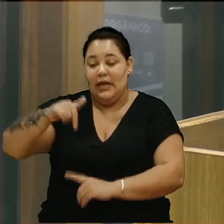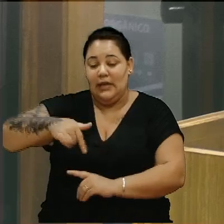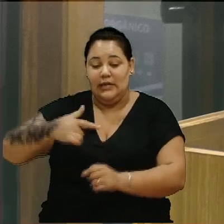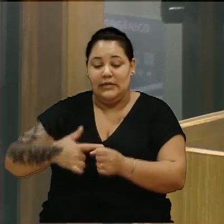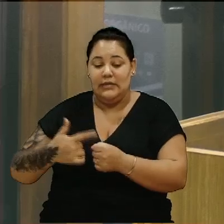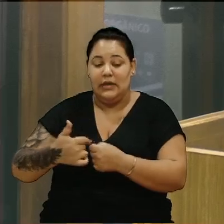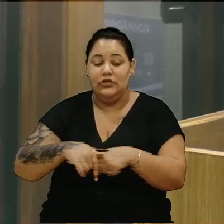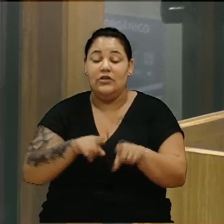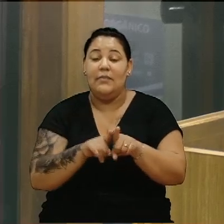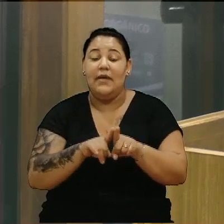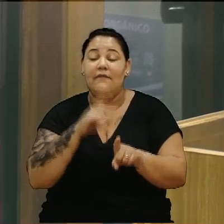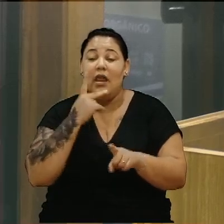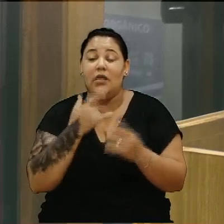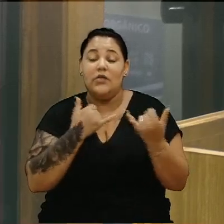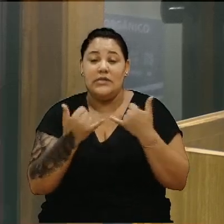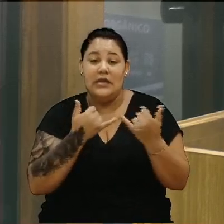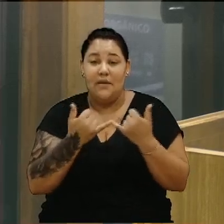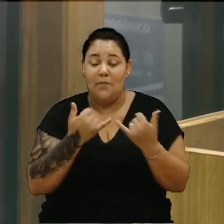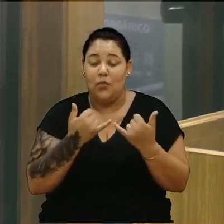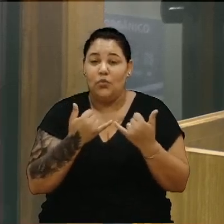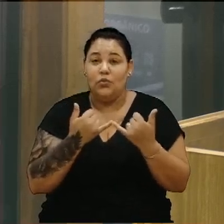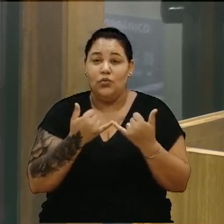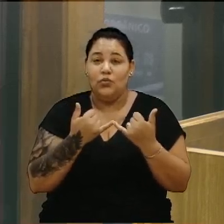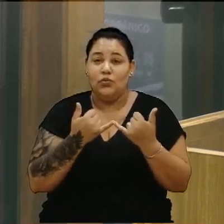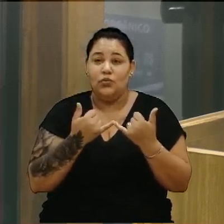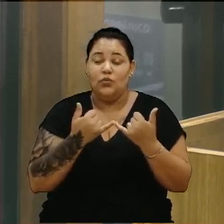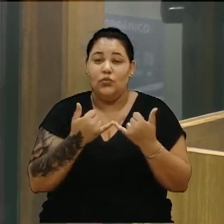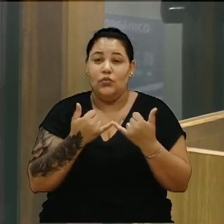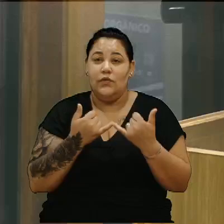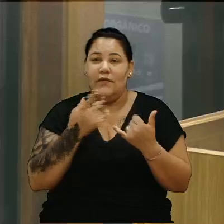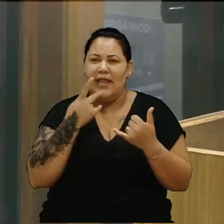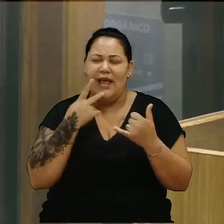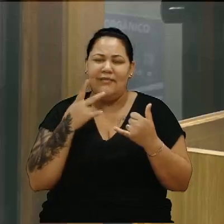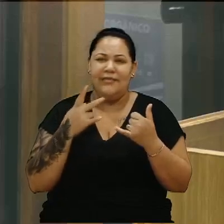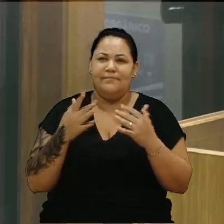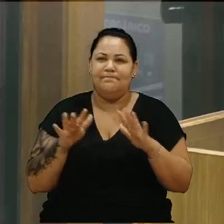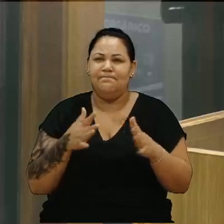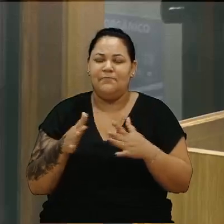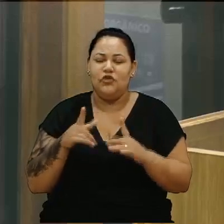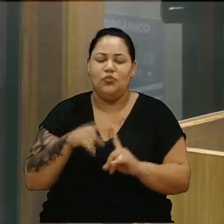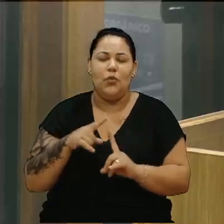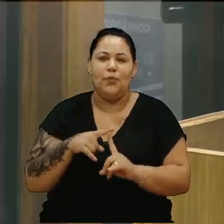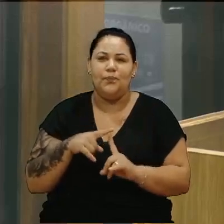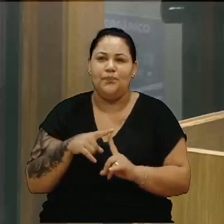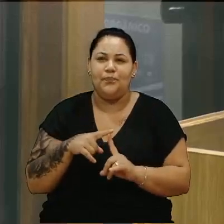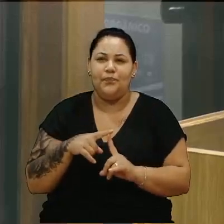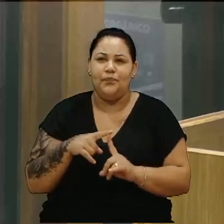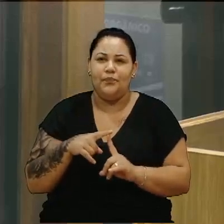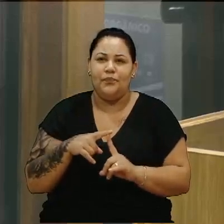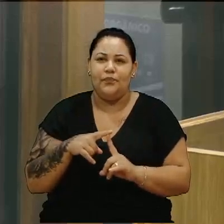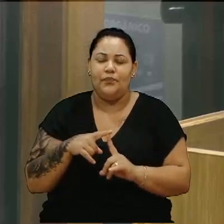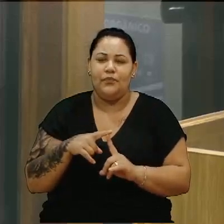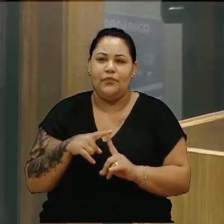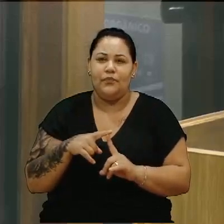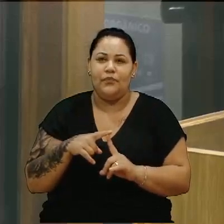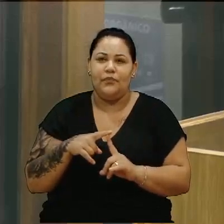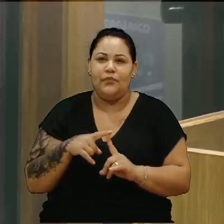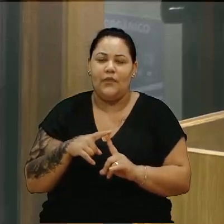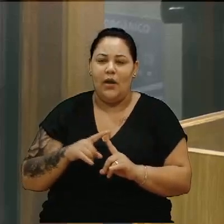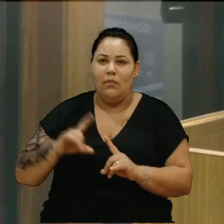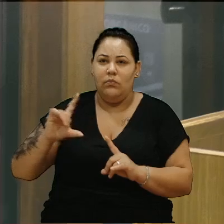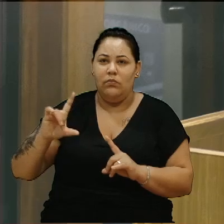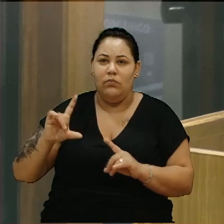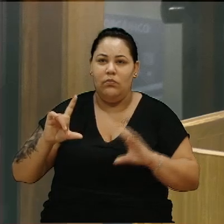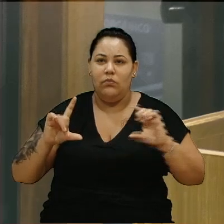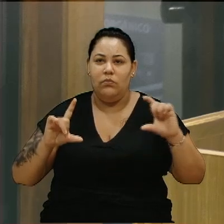exemplo das plaquetas, né, diria isso entre aspas, as plaquetas que são colocadas nos desfibriladores em situações